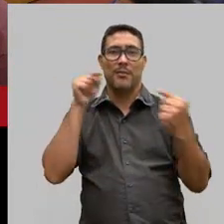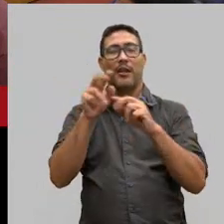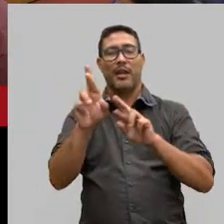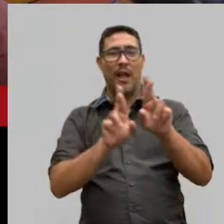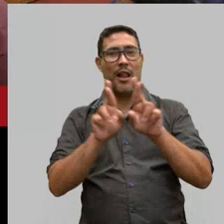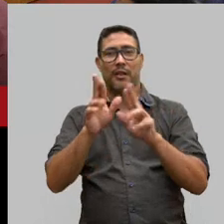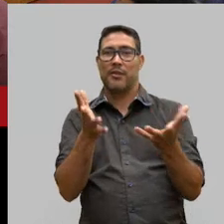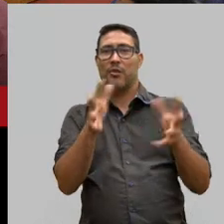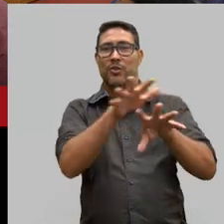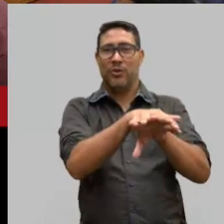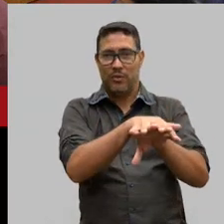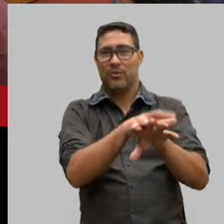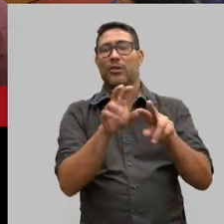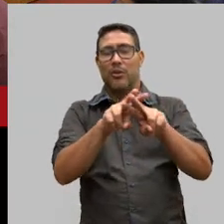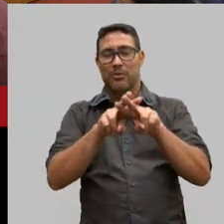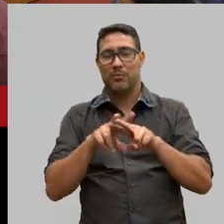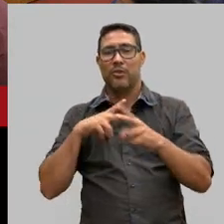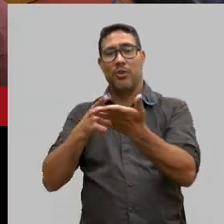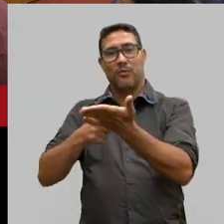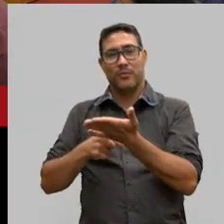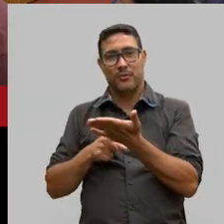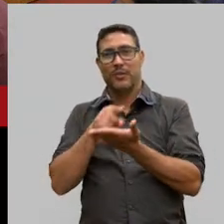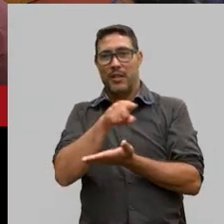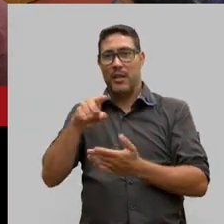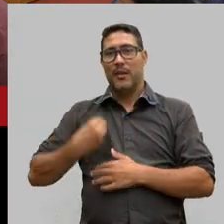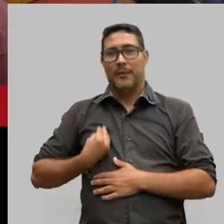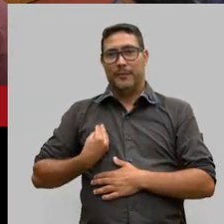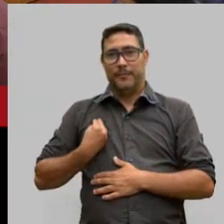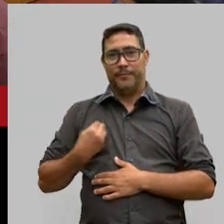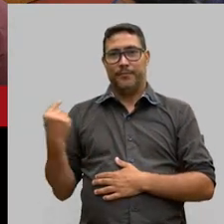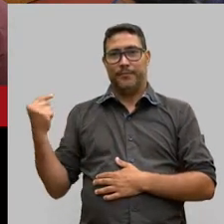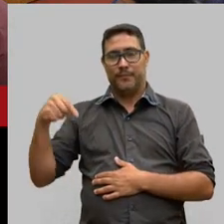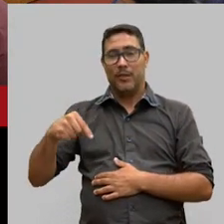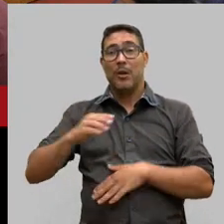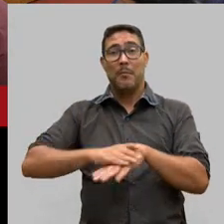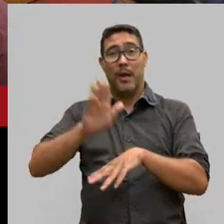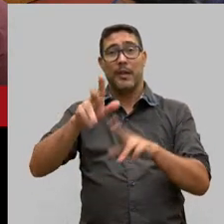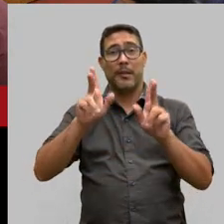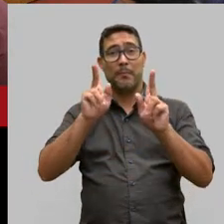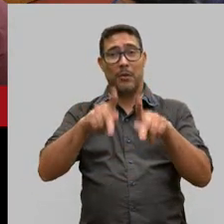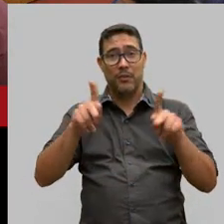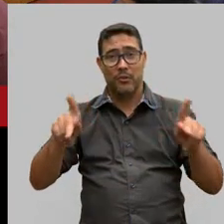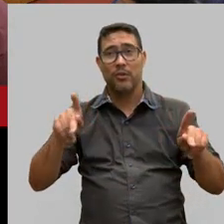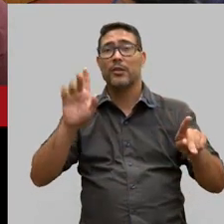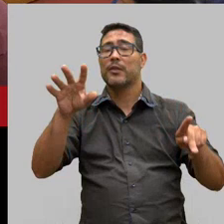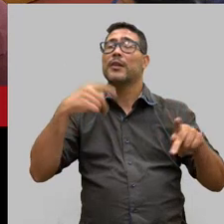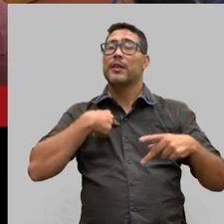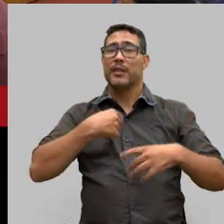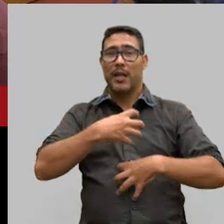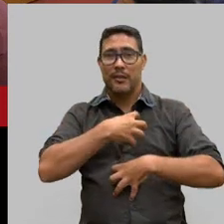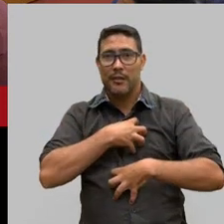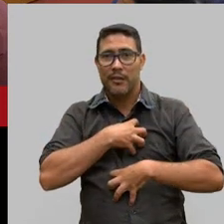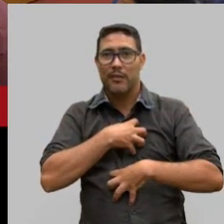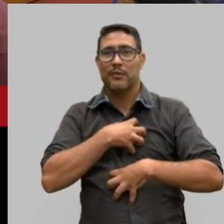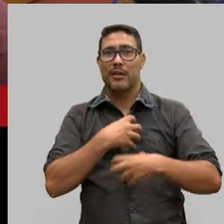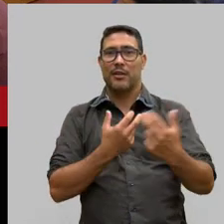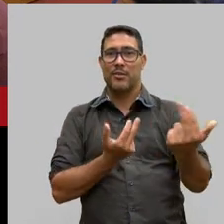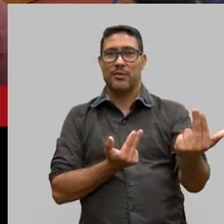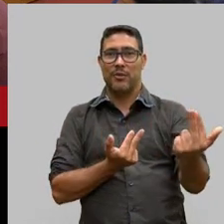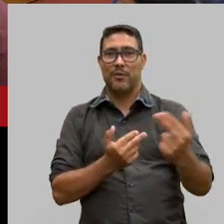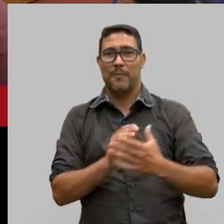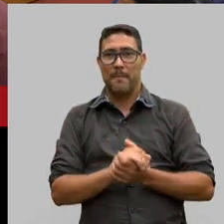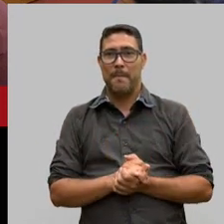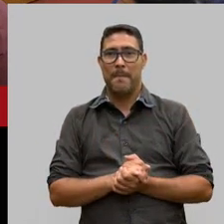fez questão de tá convidando Porque por mais professores né com a sensibilidade da inclusão na educação né